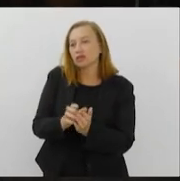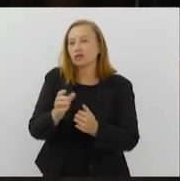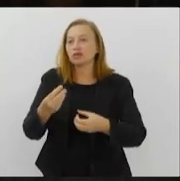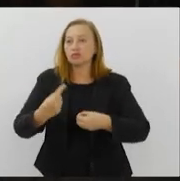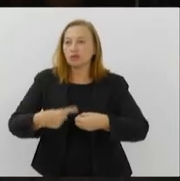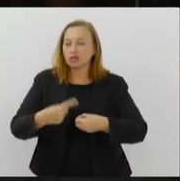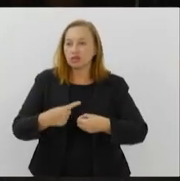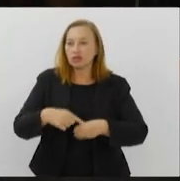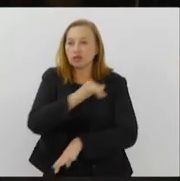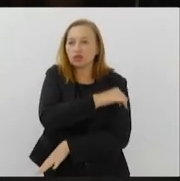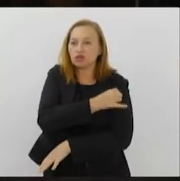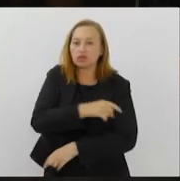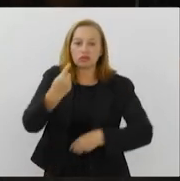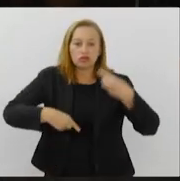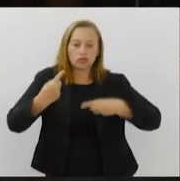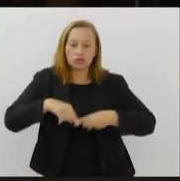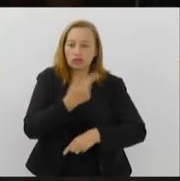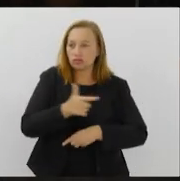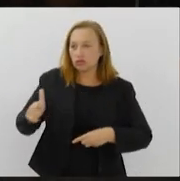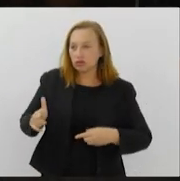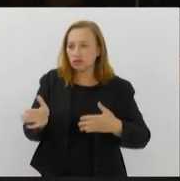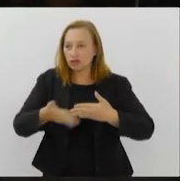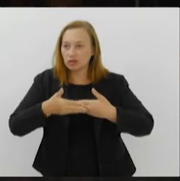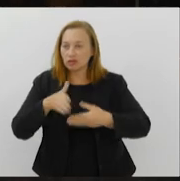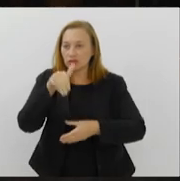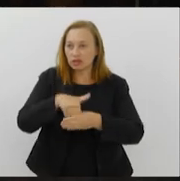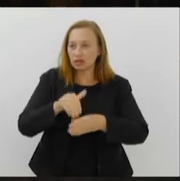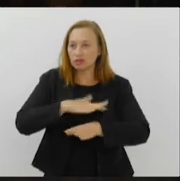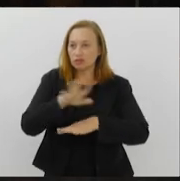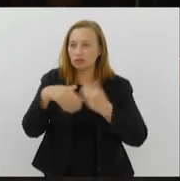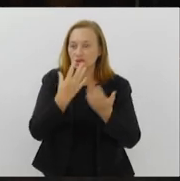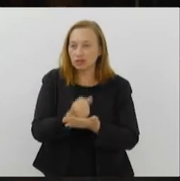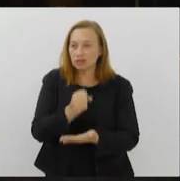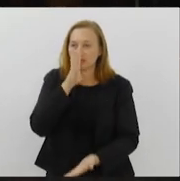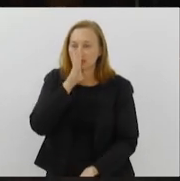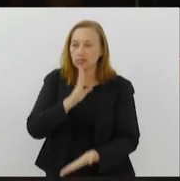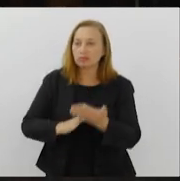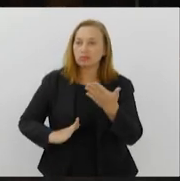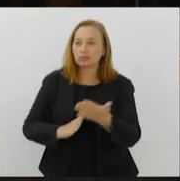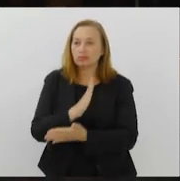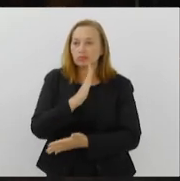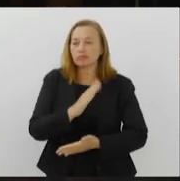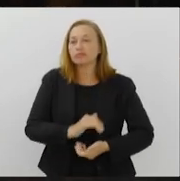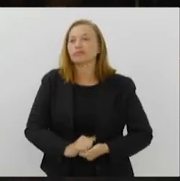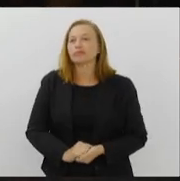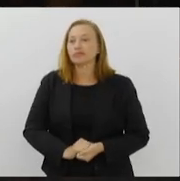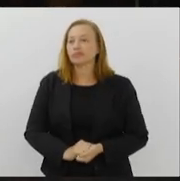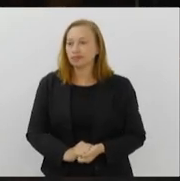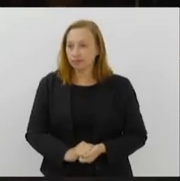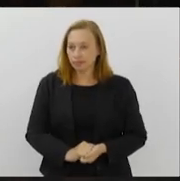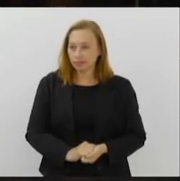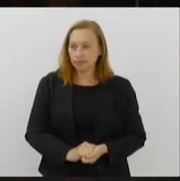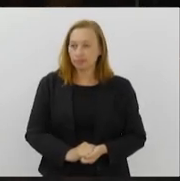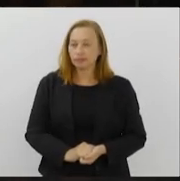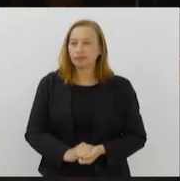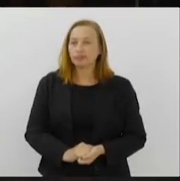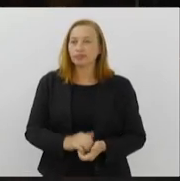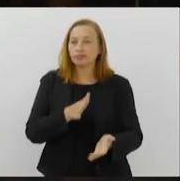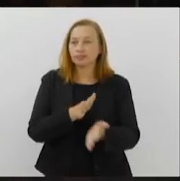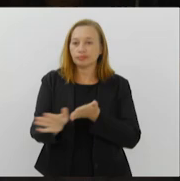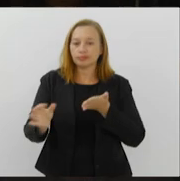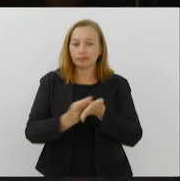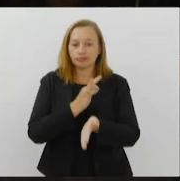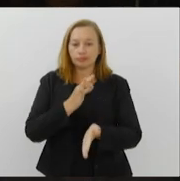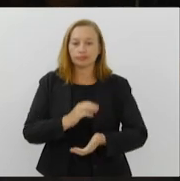discussão, não havendo quem queira discutir, encerrada a discussão e votação, os senhores que aprovam, permaneçam como estão, aprovado, vai